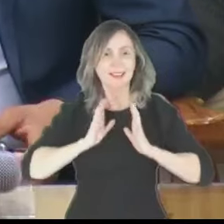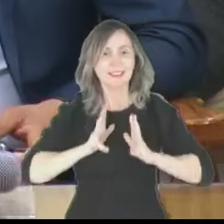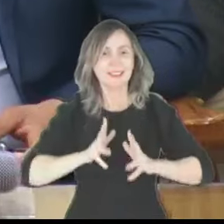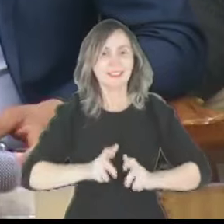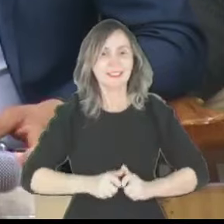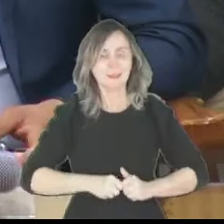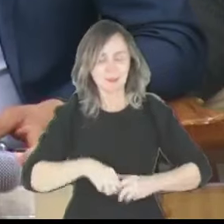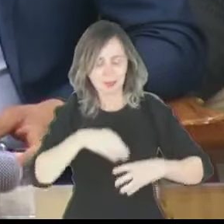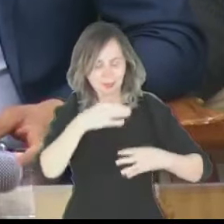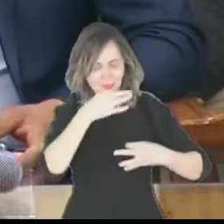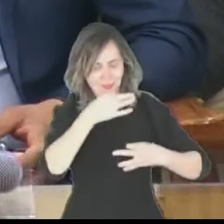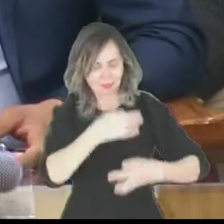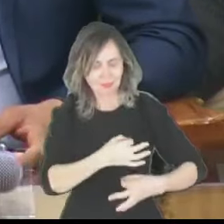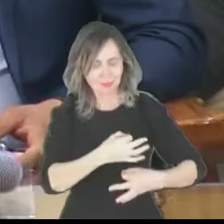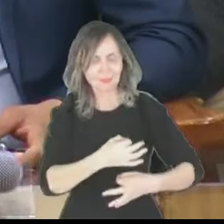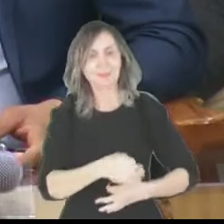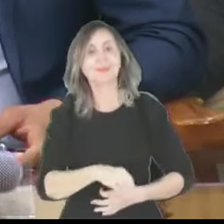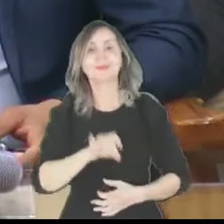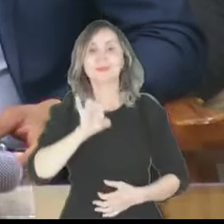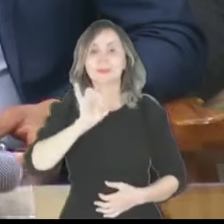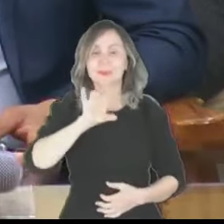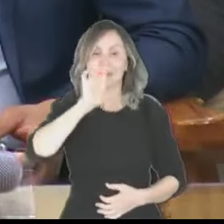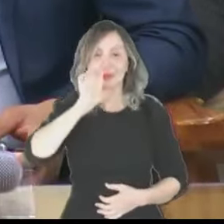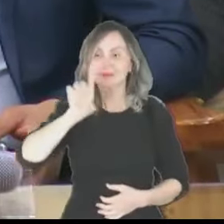um Deus de misericórdia, pode nos salvar.